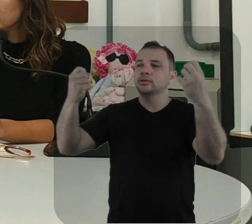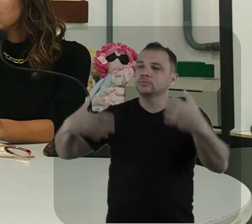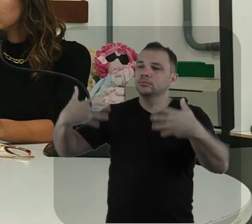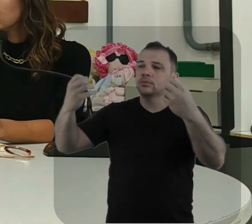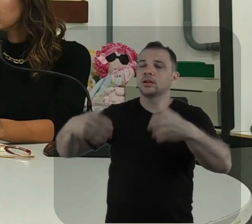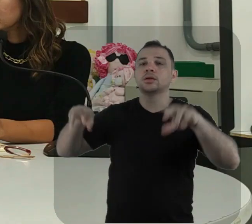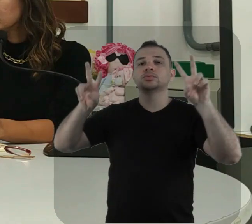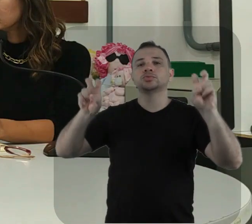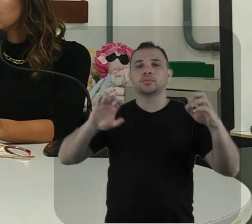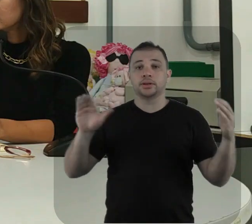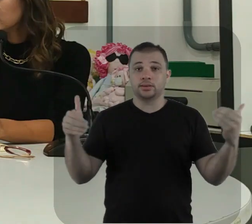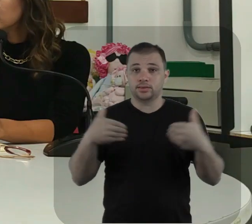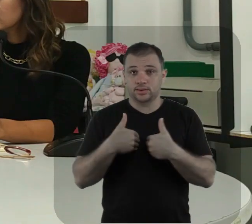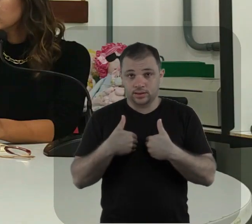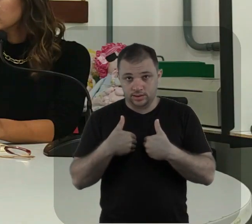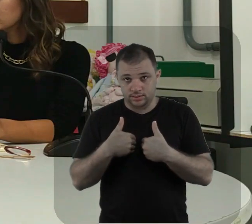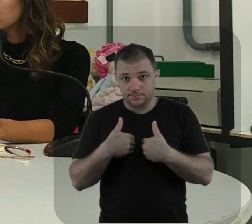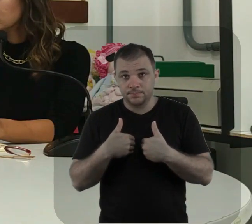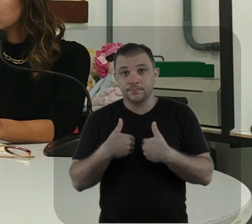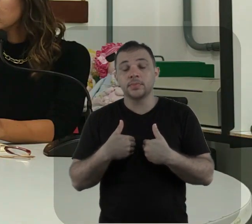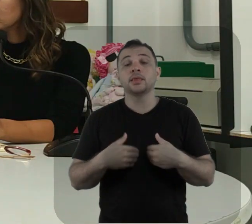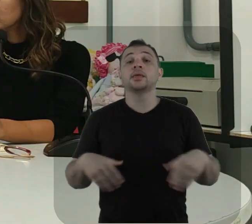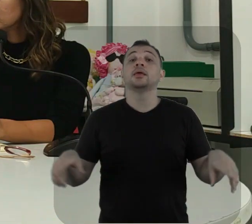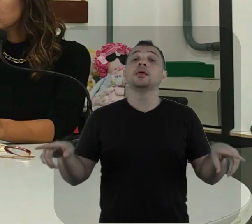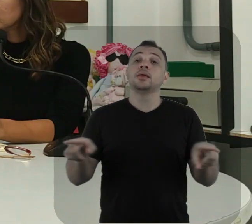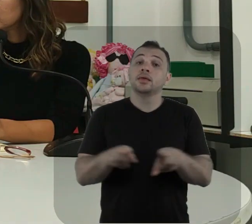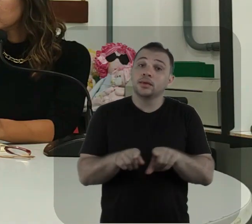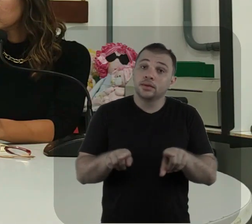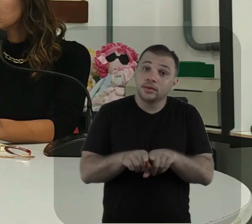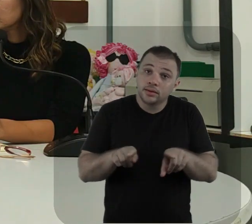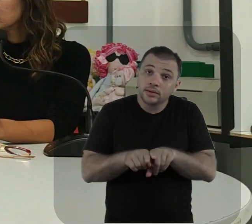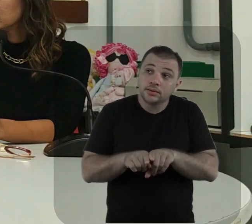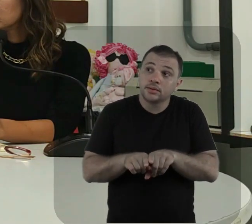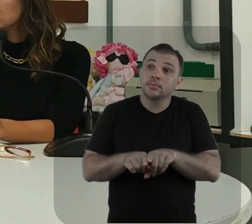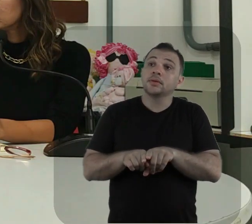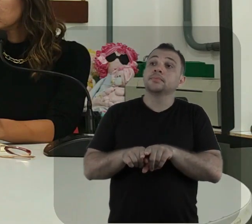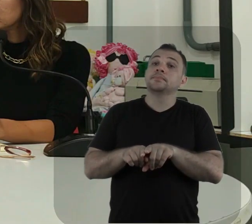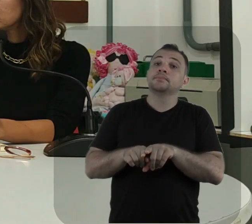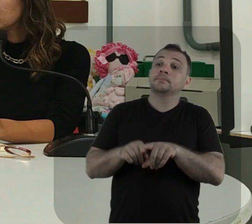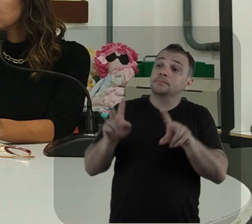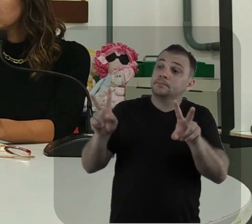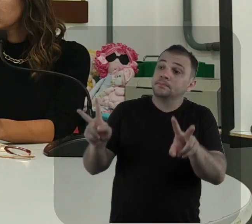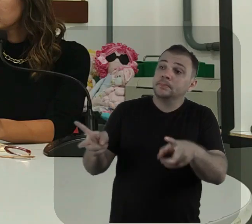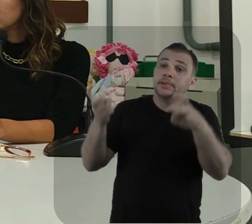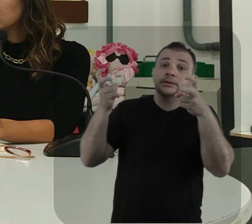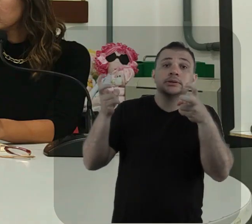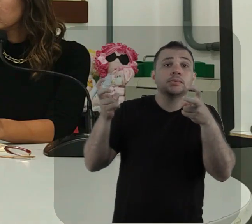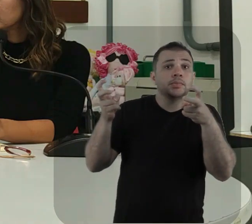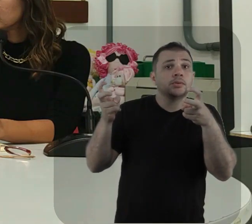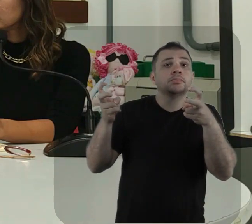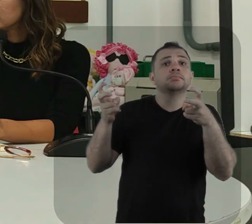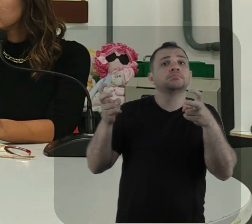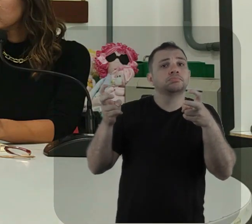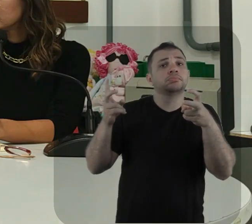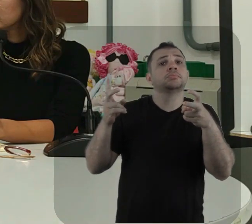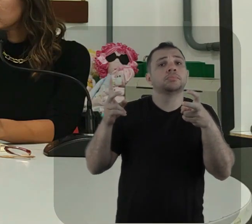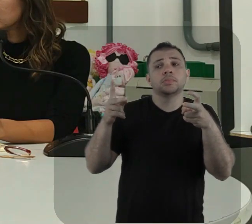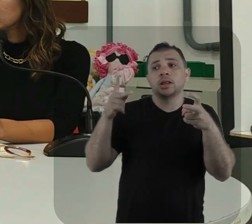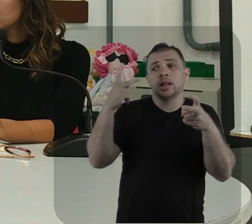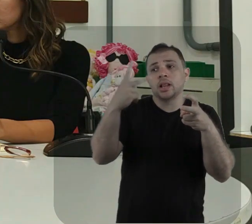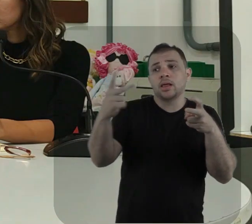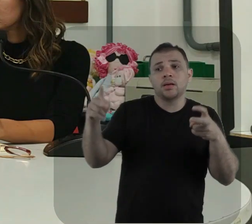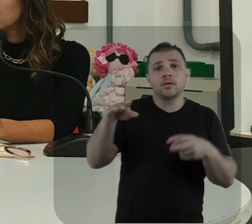trabalhar tanto a questão do TEA, né, do transtorno do espectro autista, e foi notória, assim, de fato,